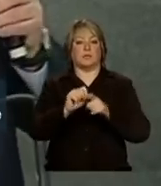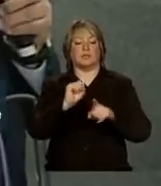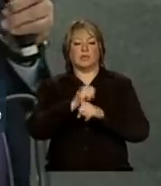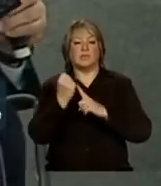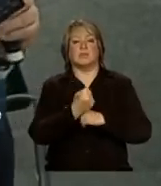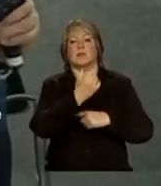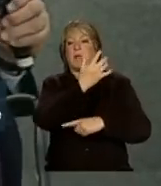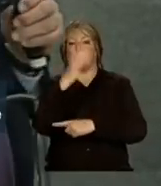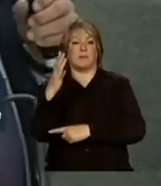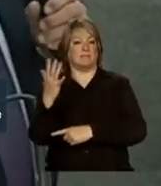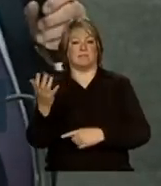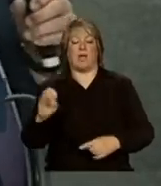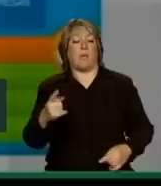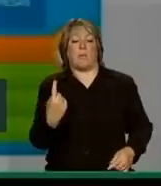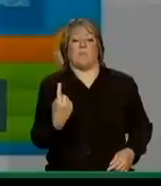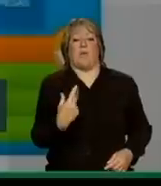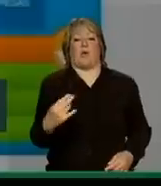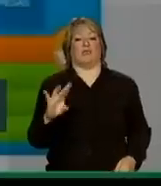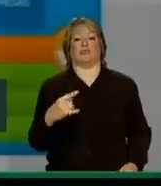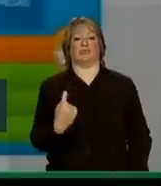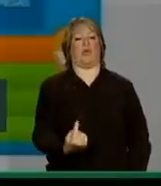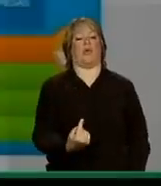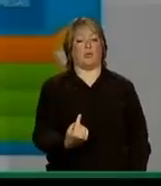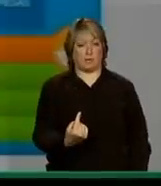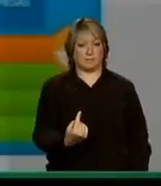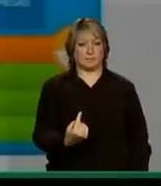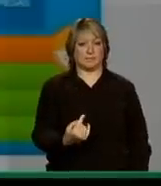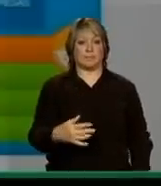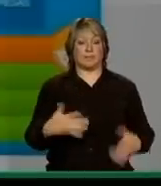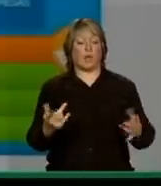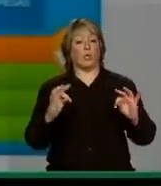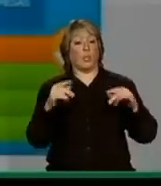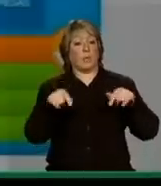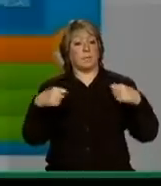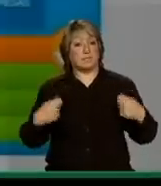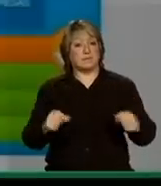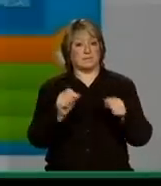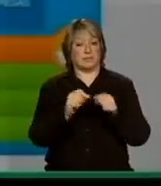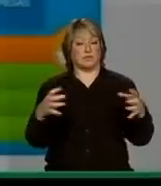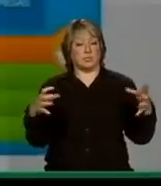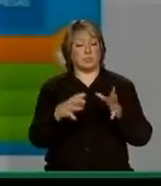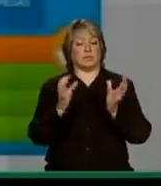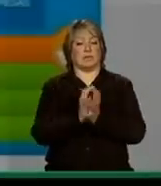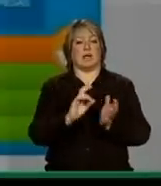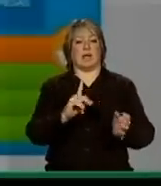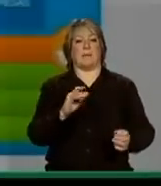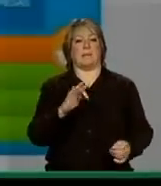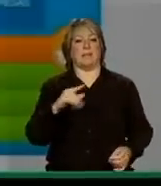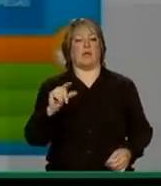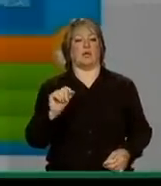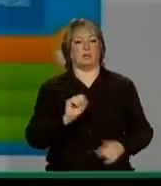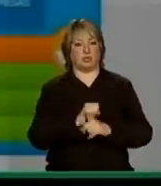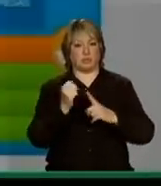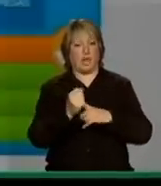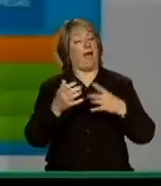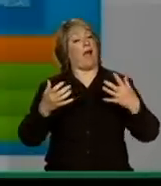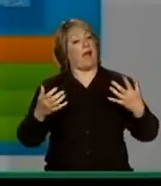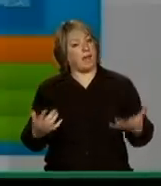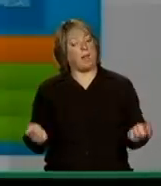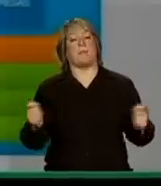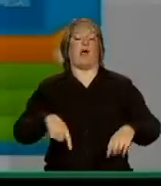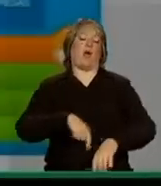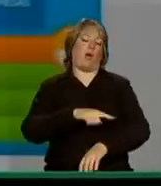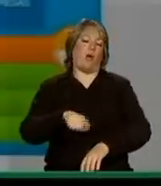tá certo então a sustentabilidade é a chave tudo isso tem que ser construído sobre o capital social aí nós poderíamos passar